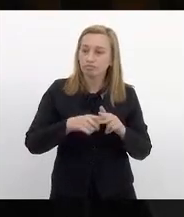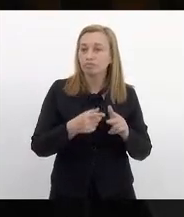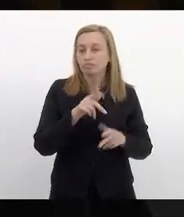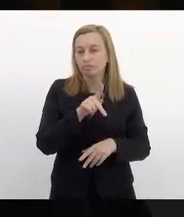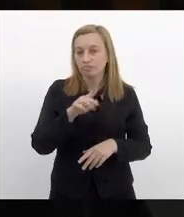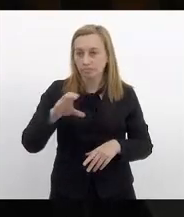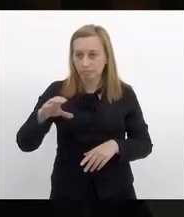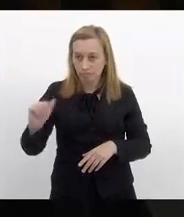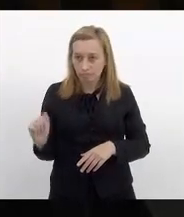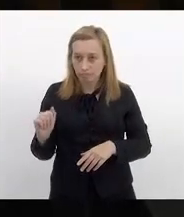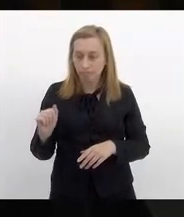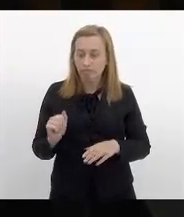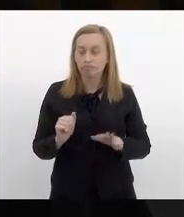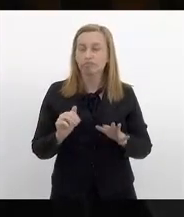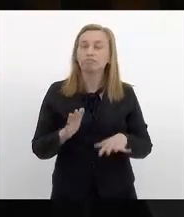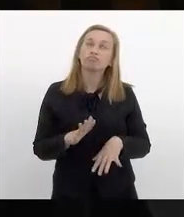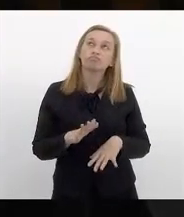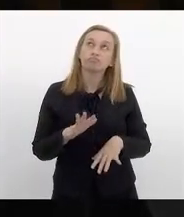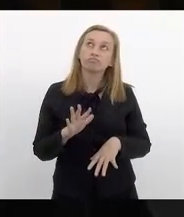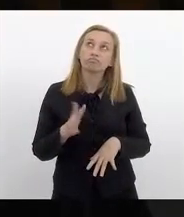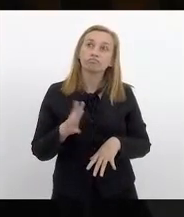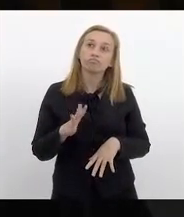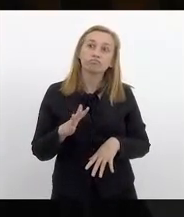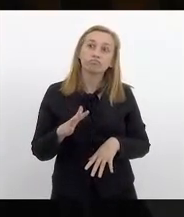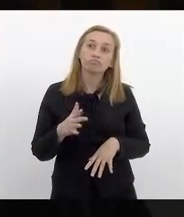a gente estima que isso vai dar